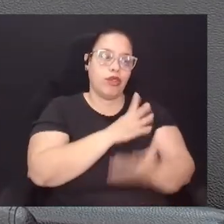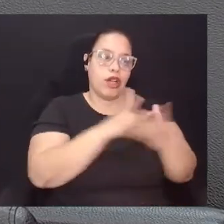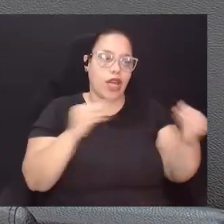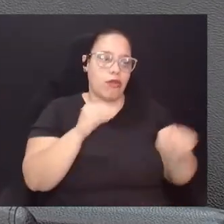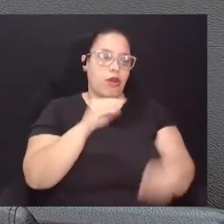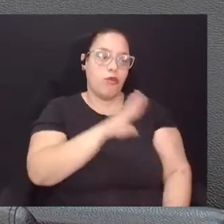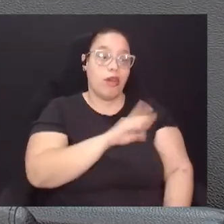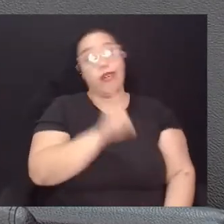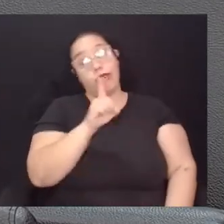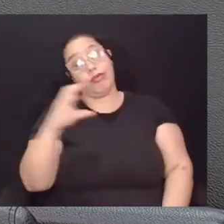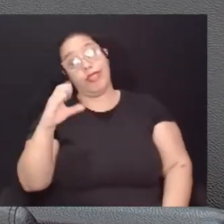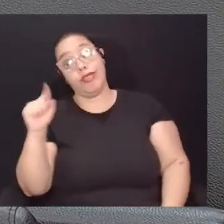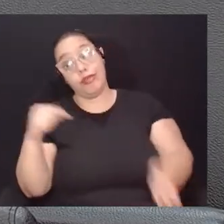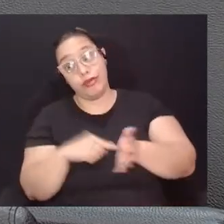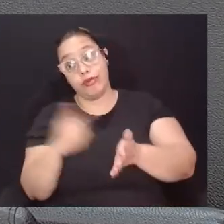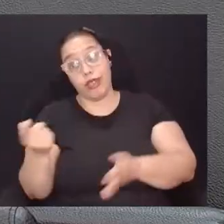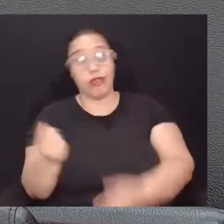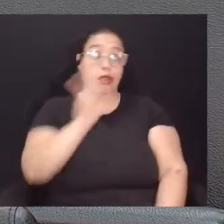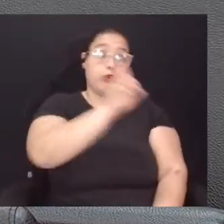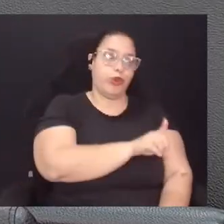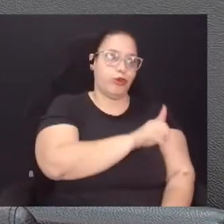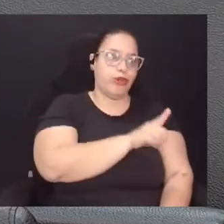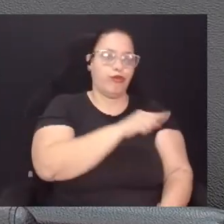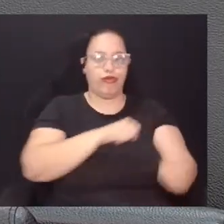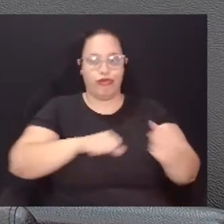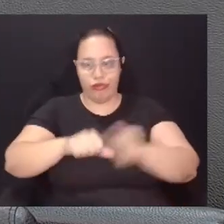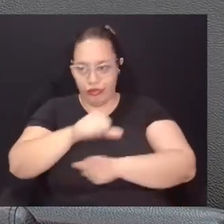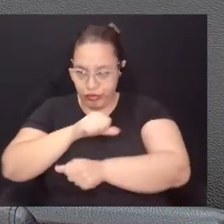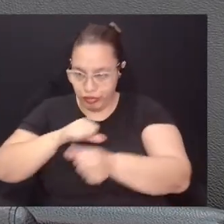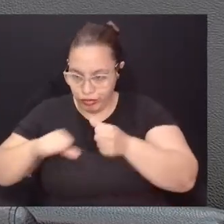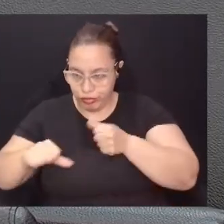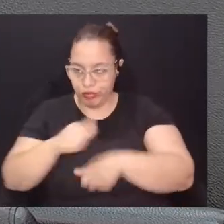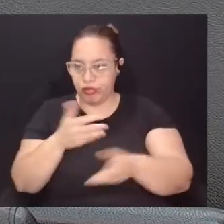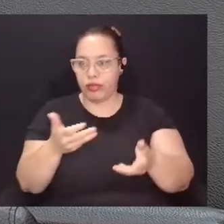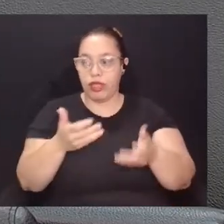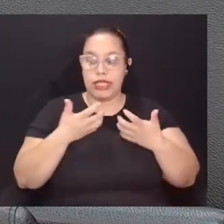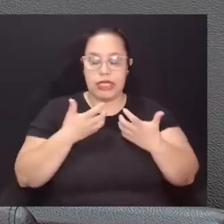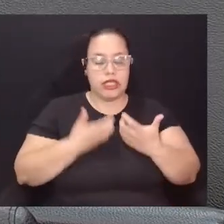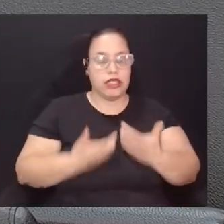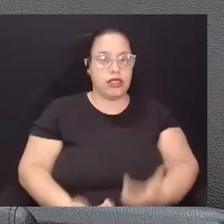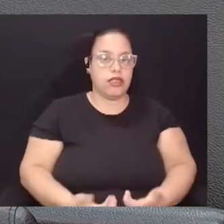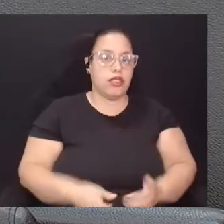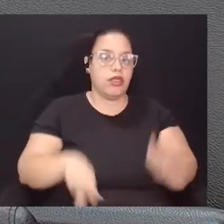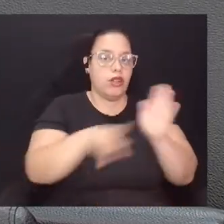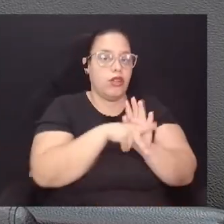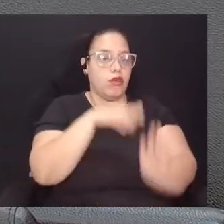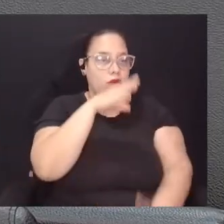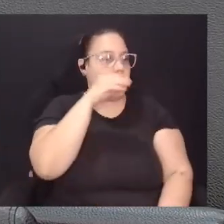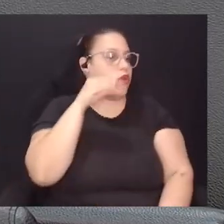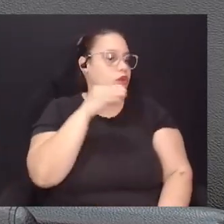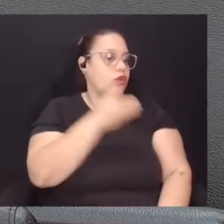aí esgota no B, aí vai para o C, aí chega no C, vai para o D. E também uma sobrecarga dos